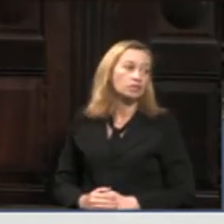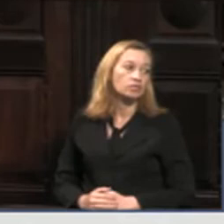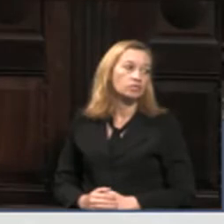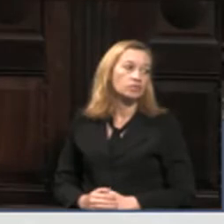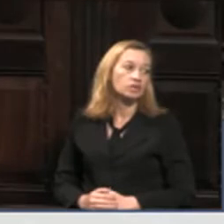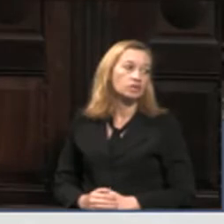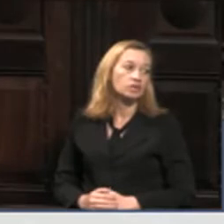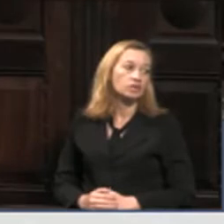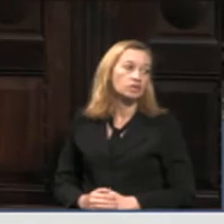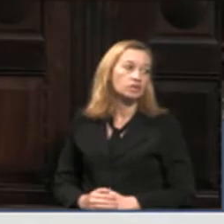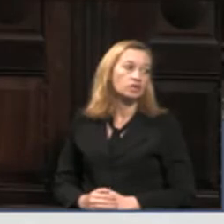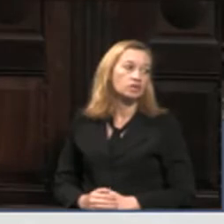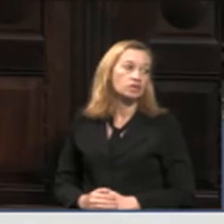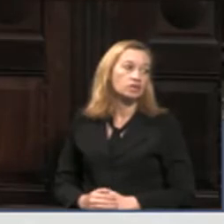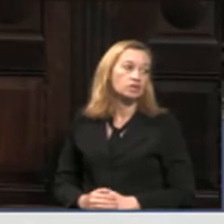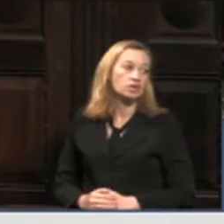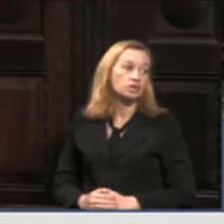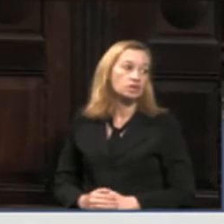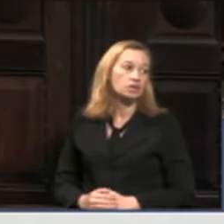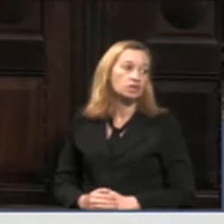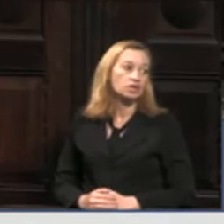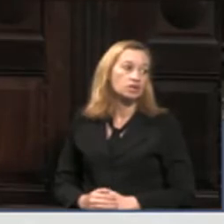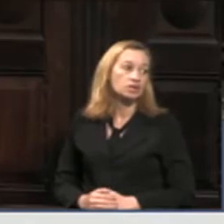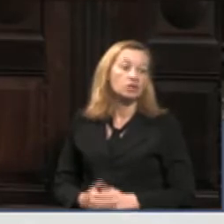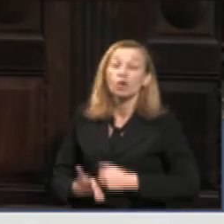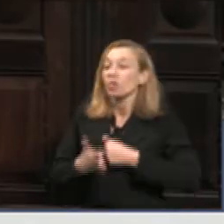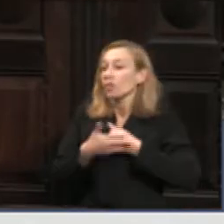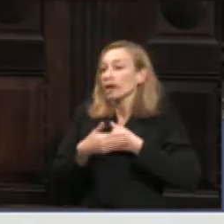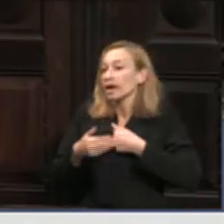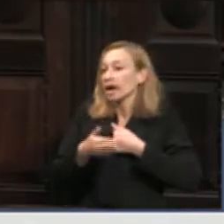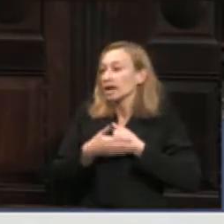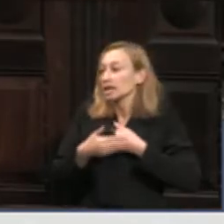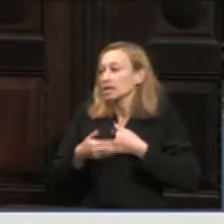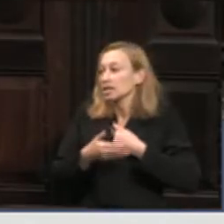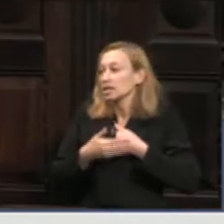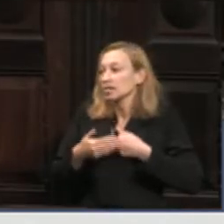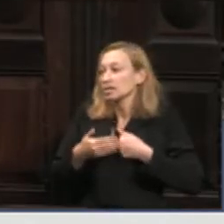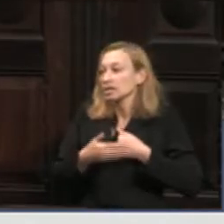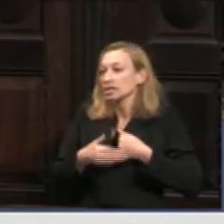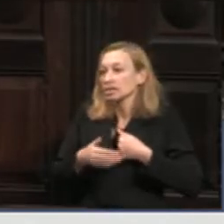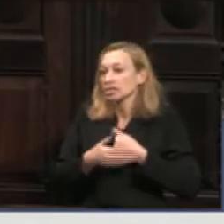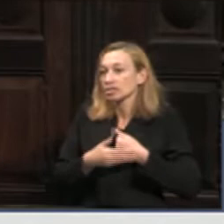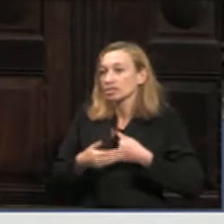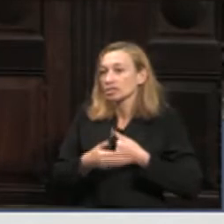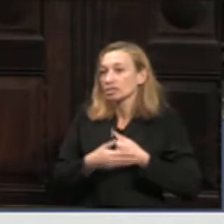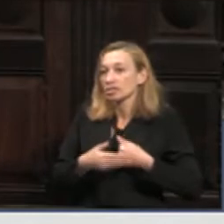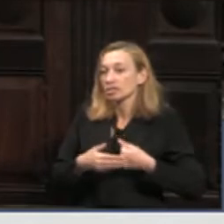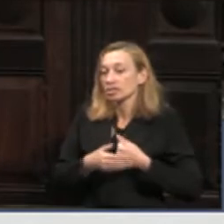bajulação por ela protagonizado em homenagem ao presidente Temer.